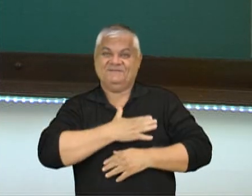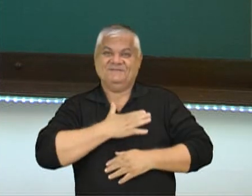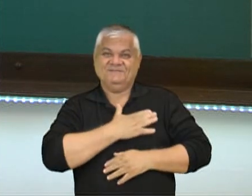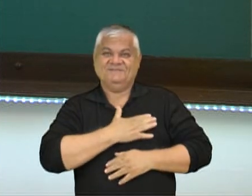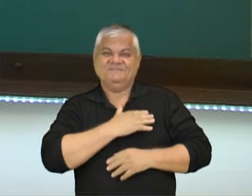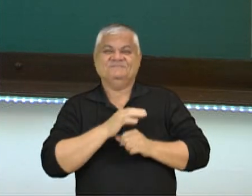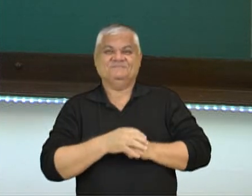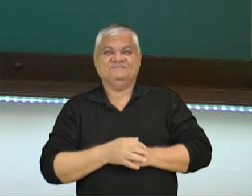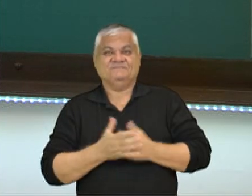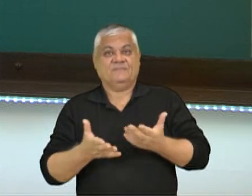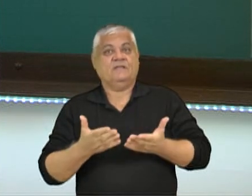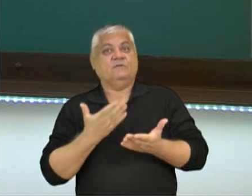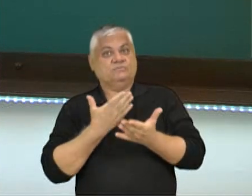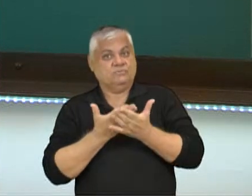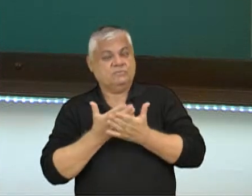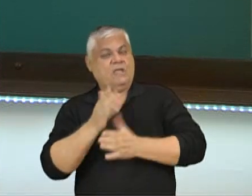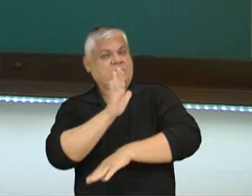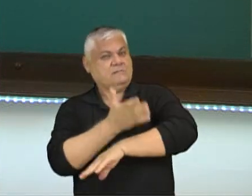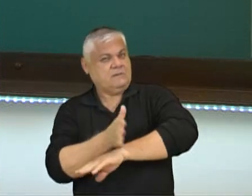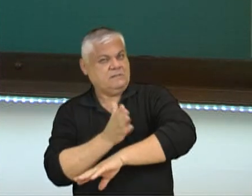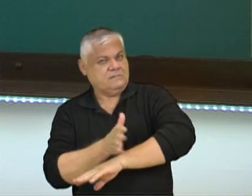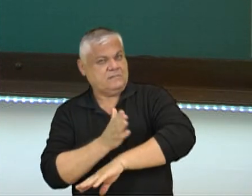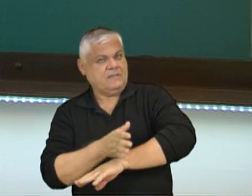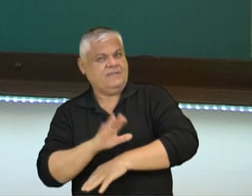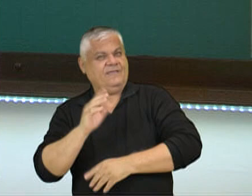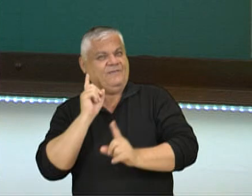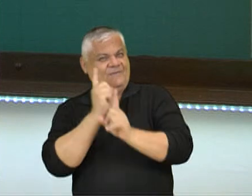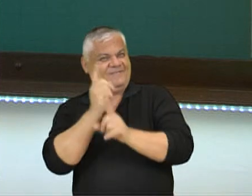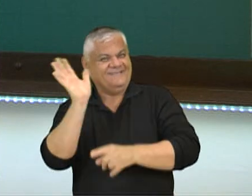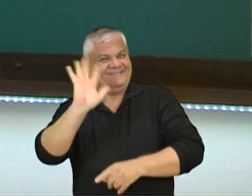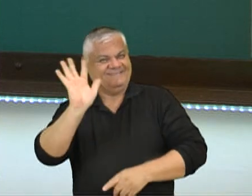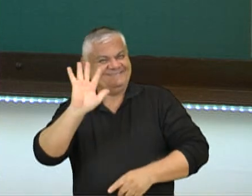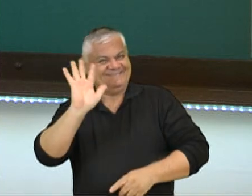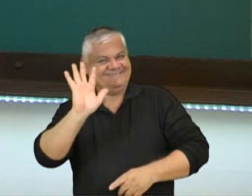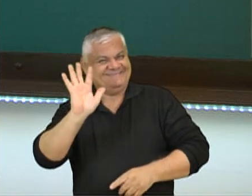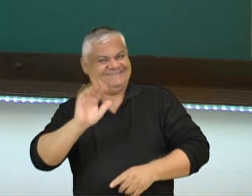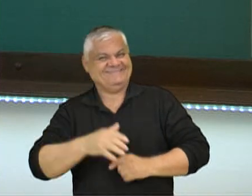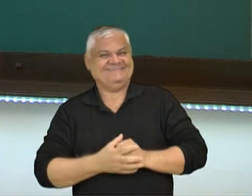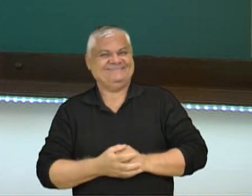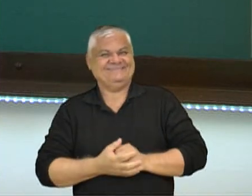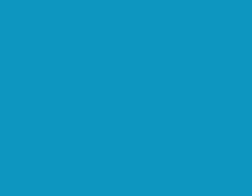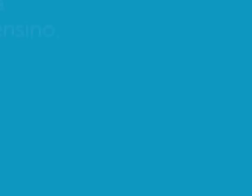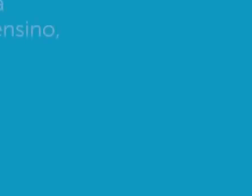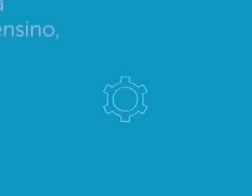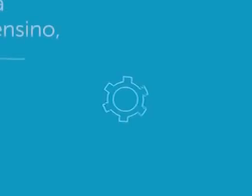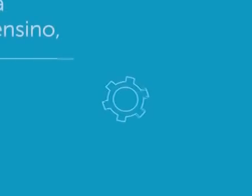aula, não deixem de fazer o exercício e até a próxima, gente. Fiquem bem!